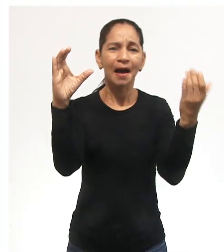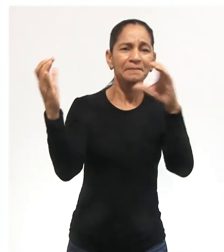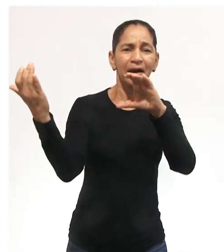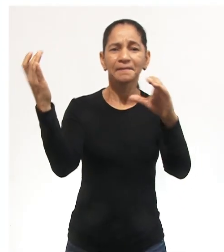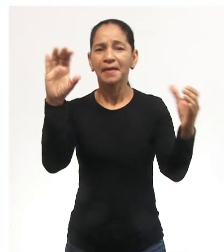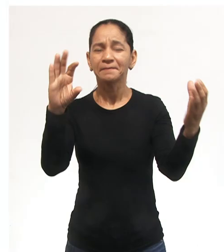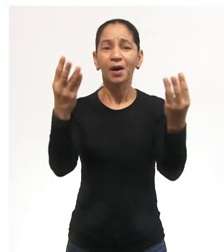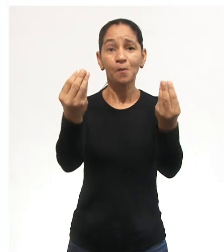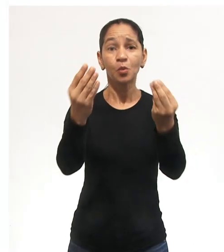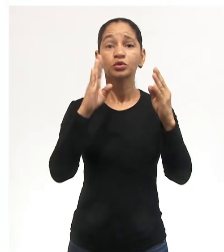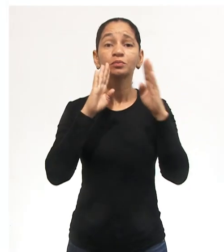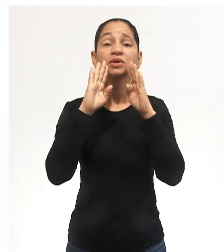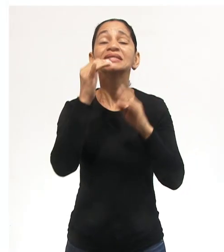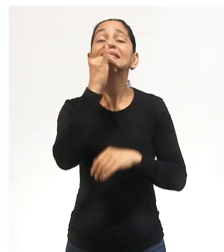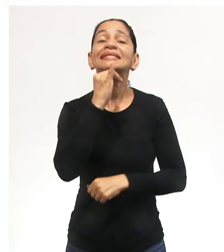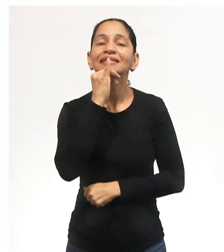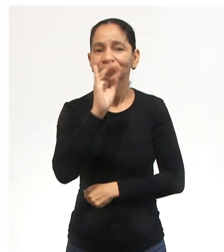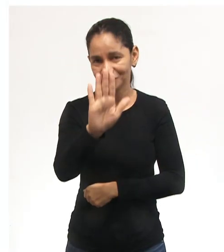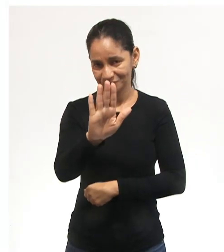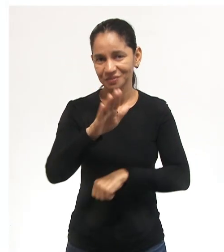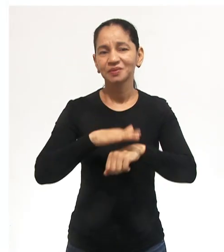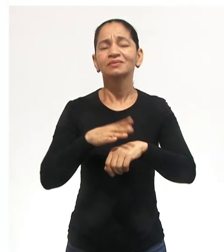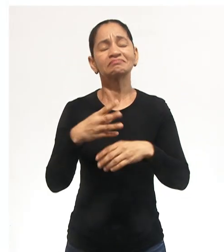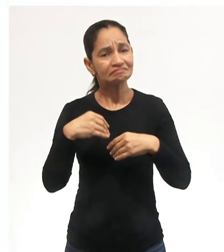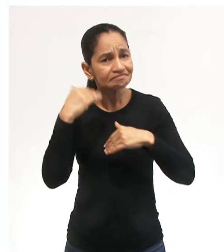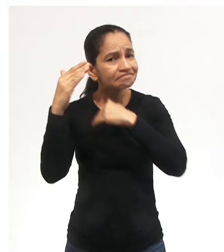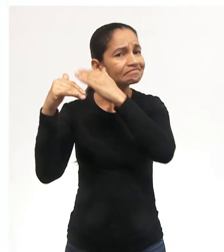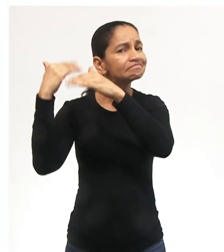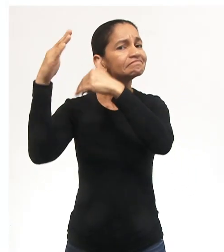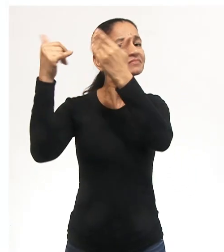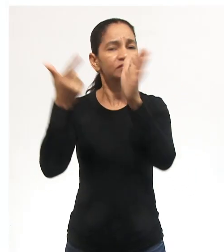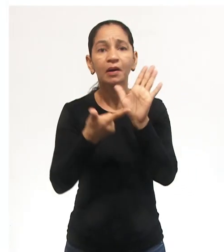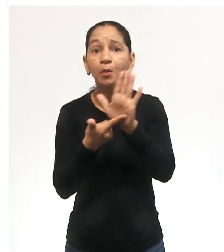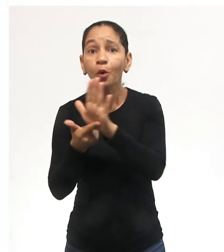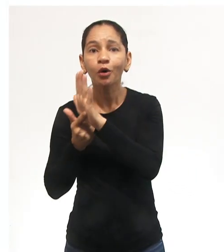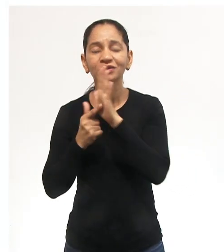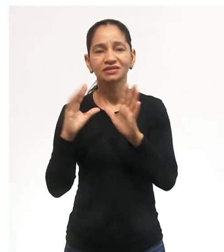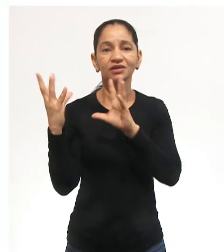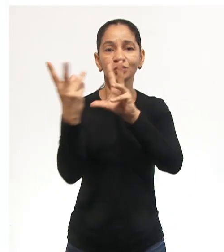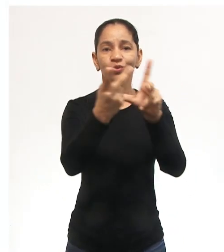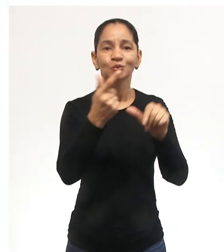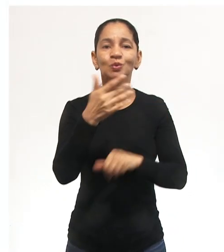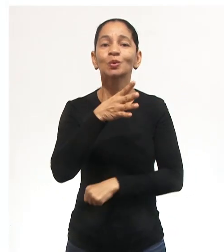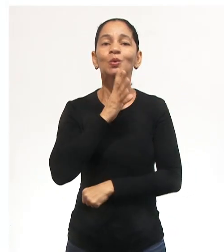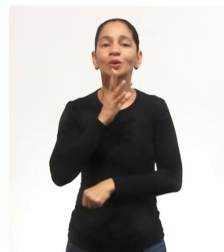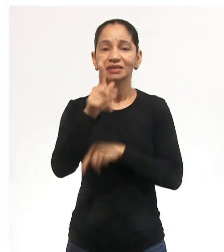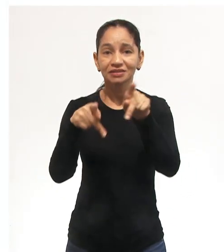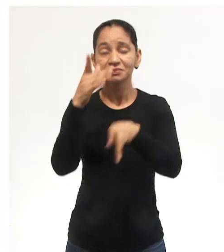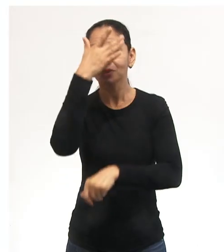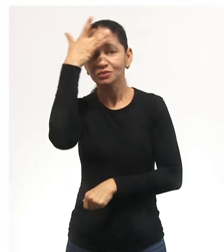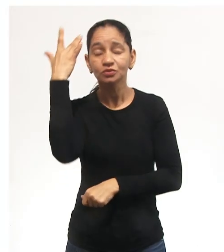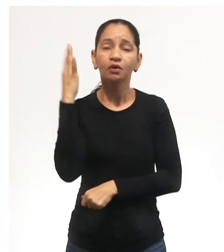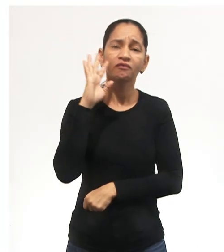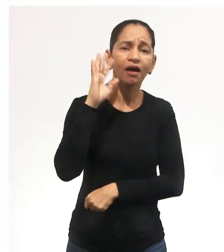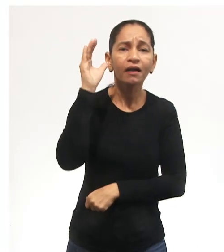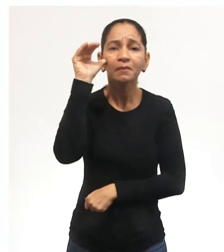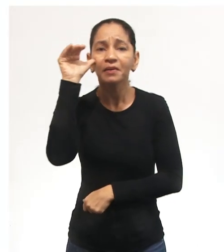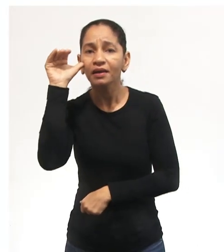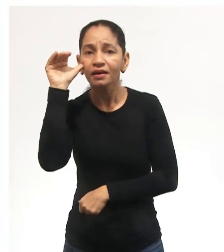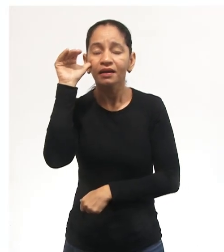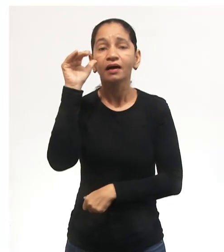no Google que vai promovendo o negócio, a venda, né? Se nós estamos falando de